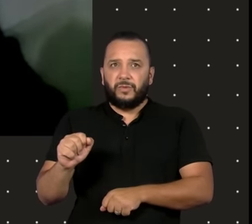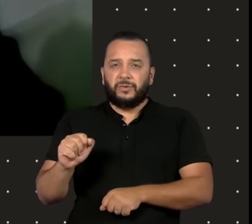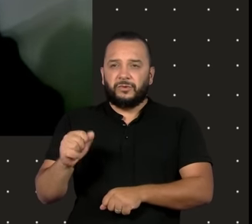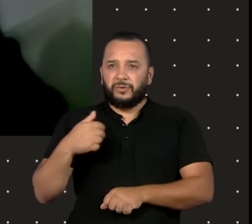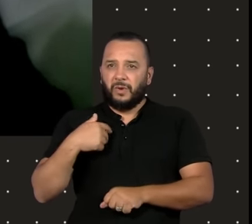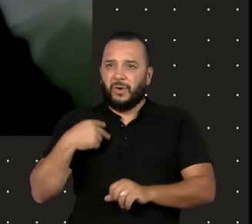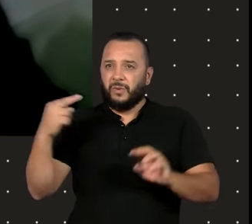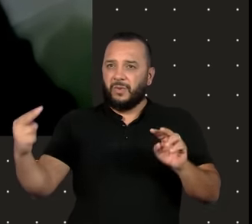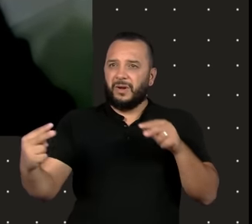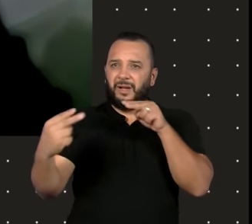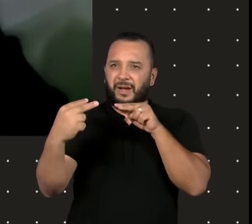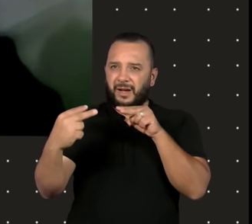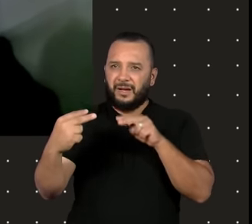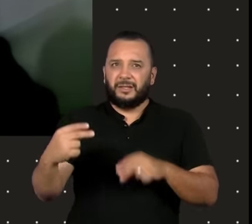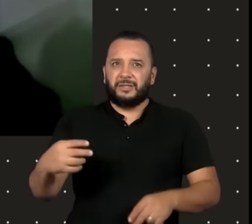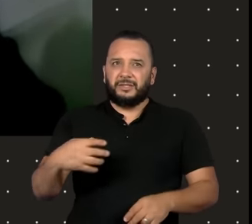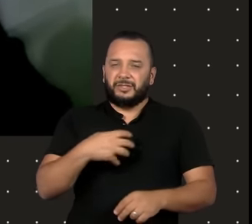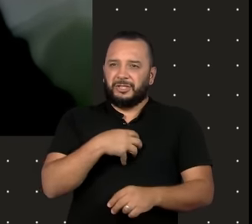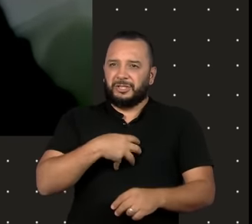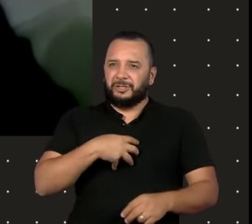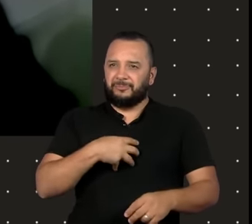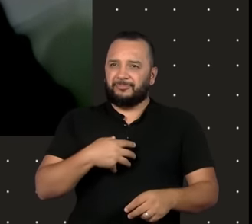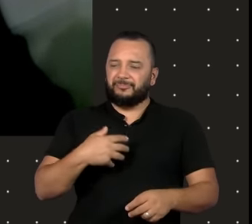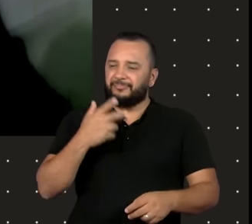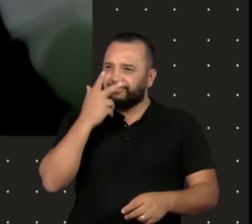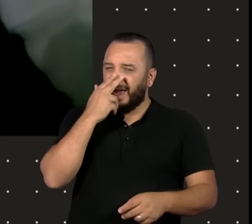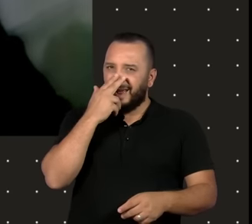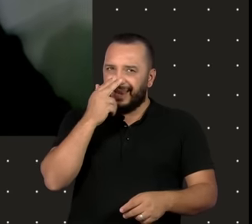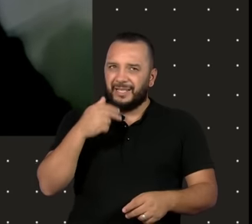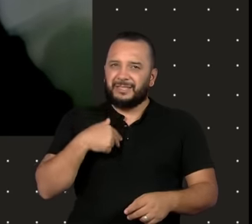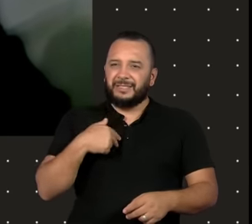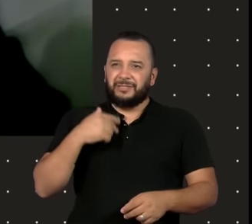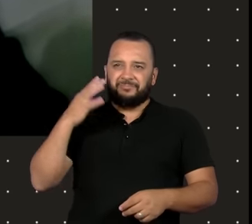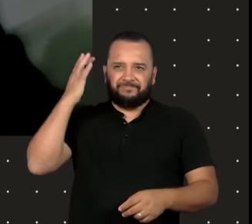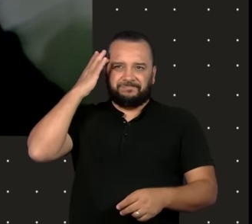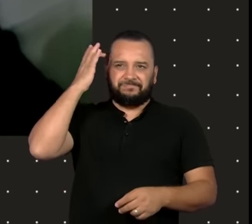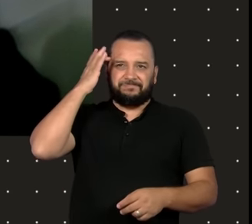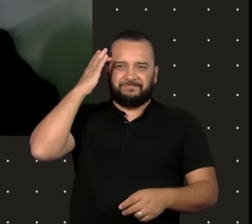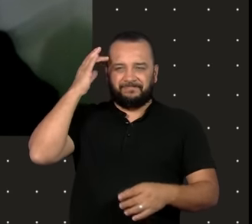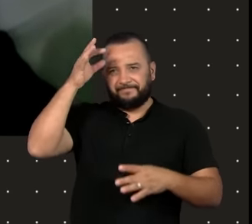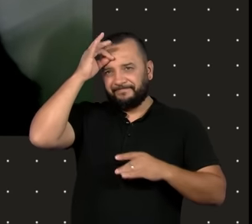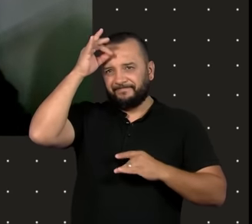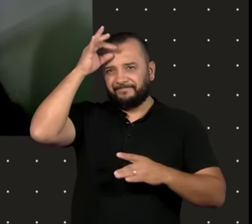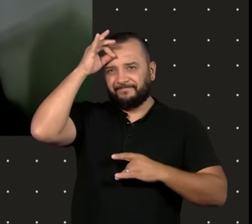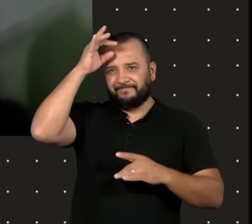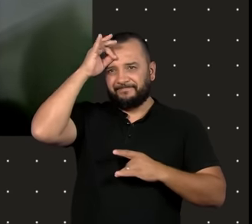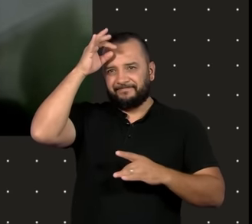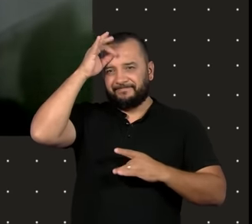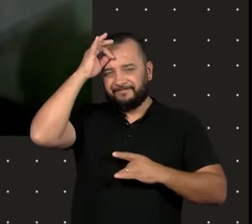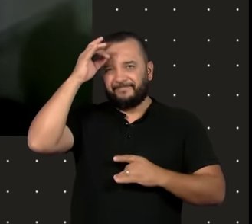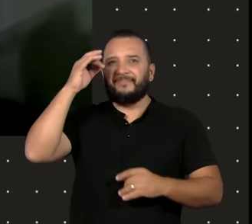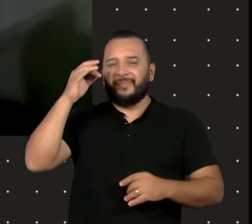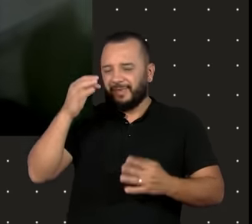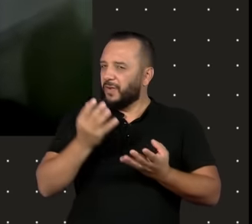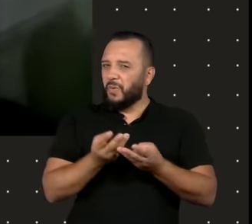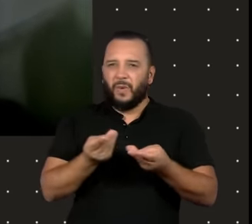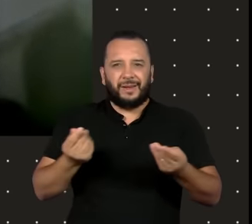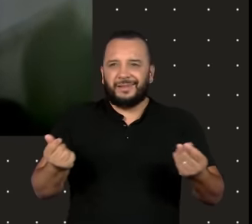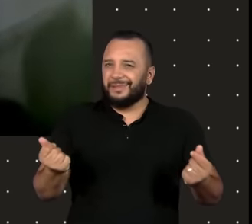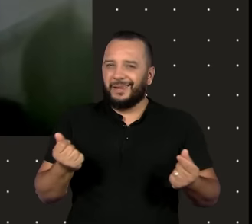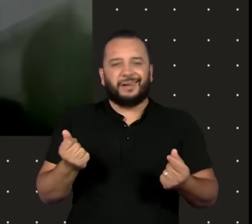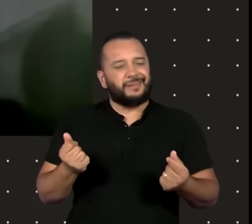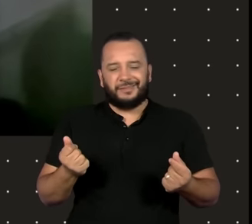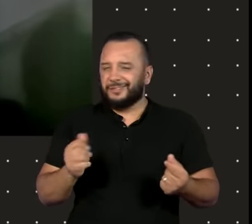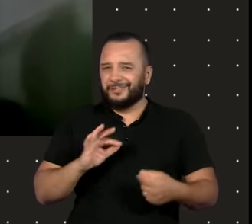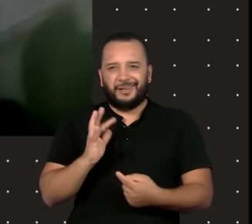do Paulo, só a nobreza da sua categoria de atuação, da sua qualidade